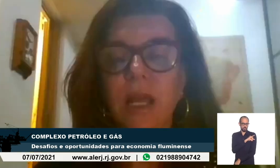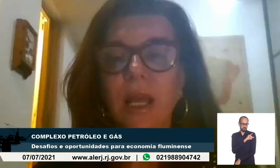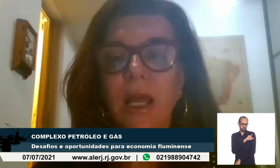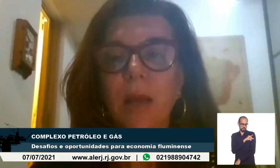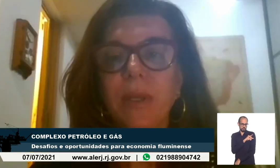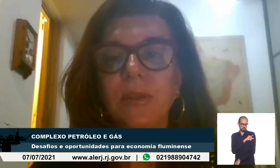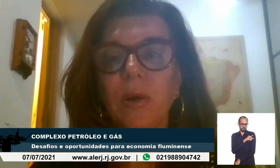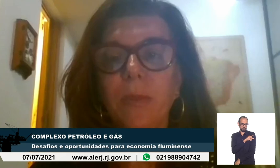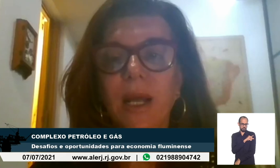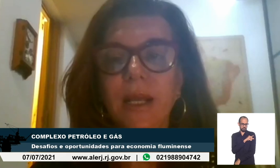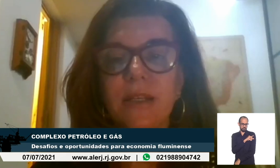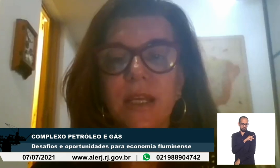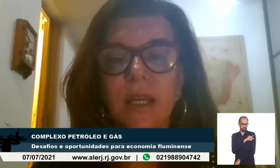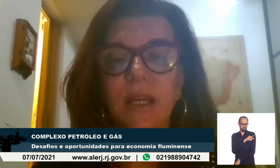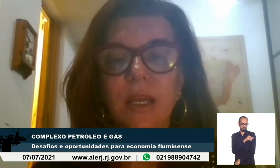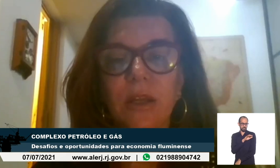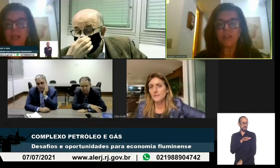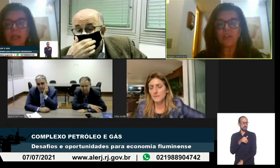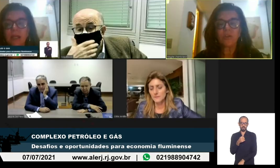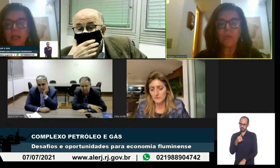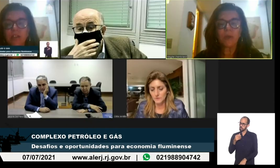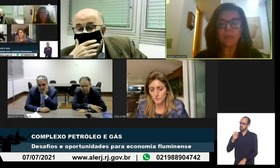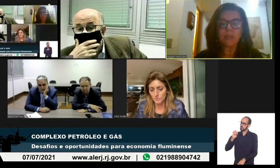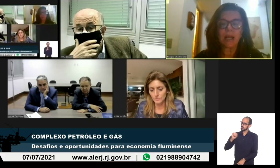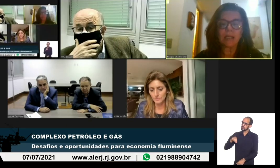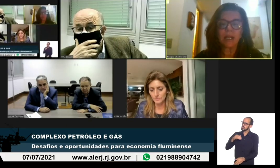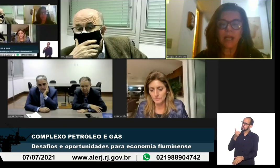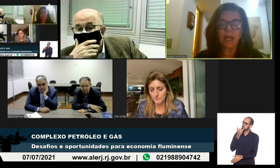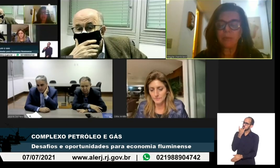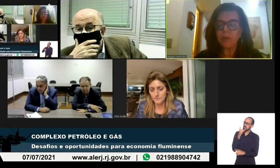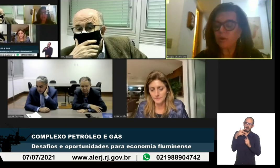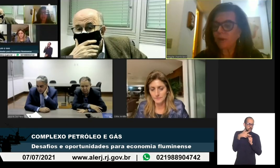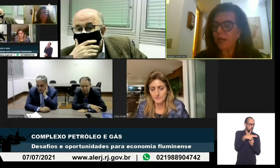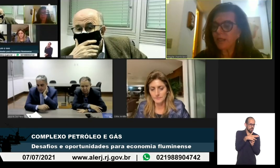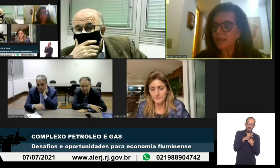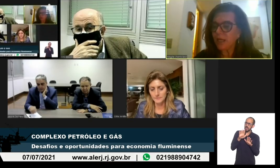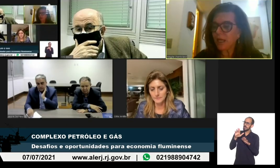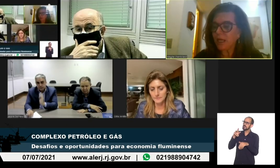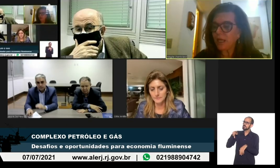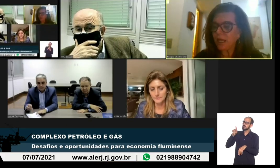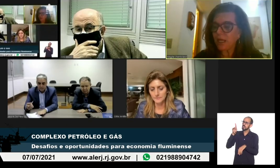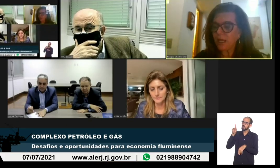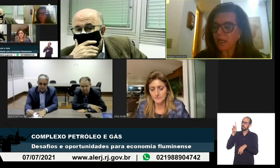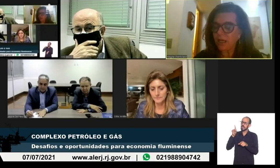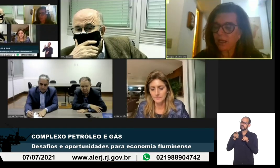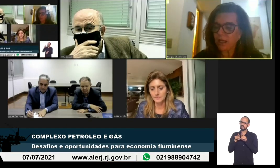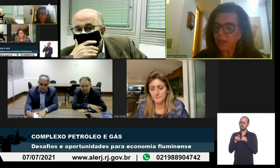aqui. Petrobras e... Desculpa, deputada. Petrobras